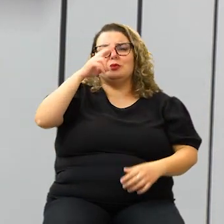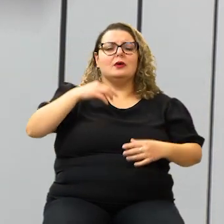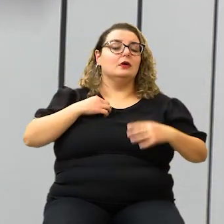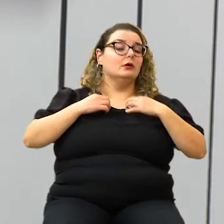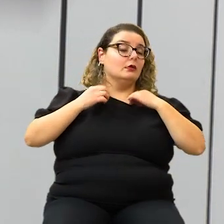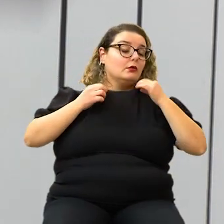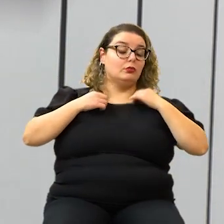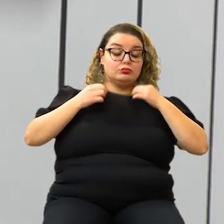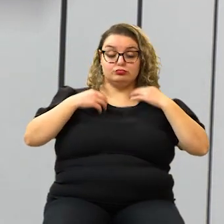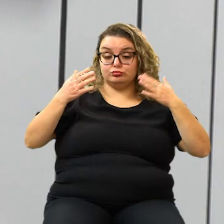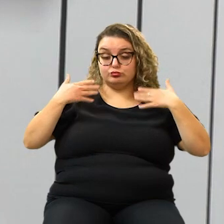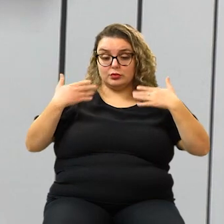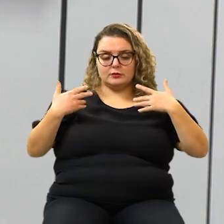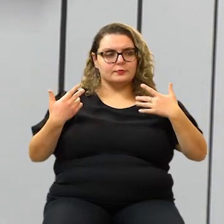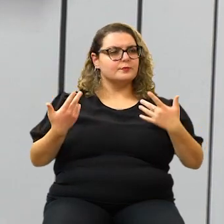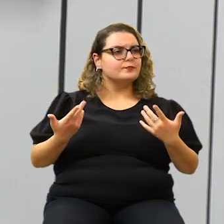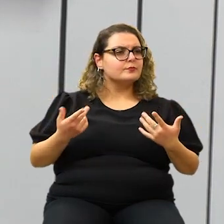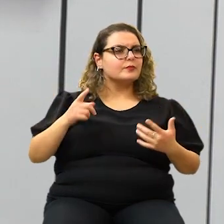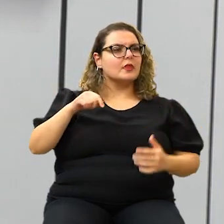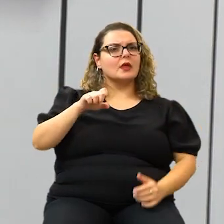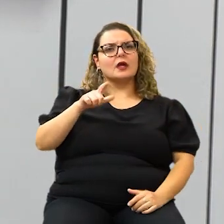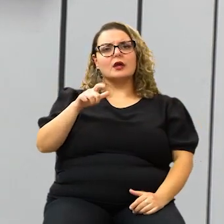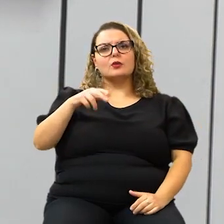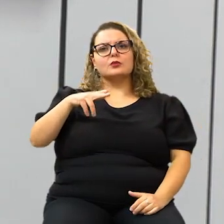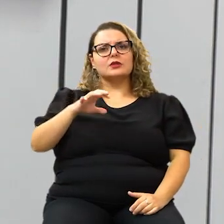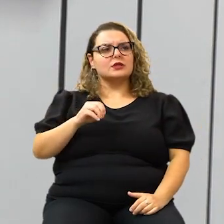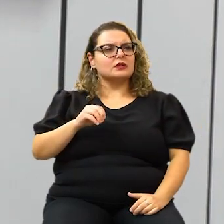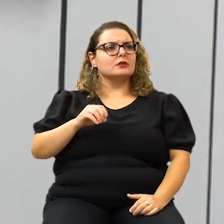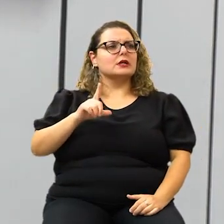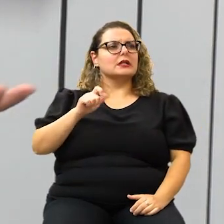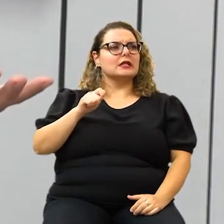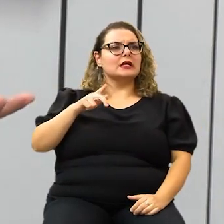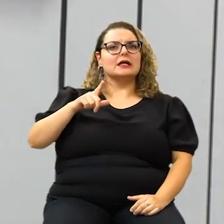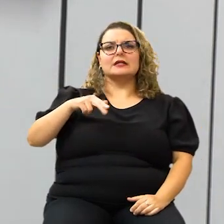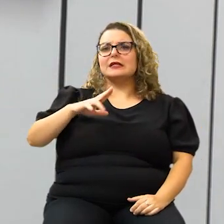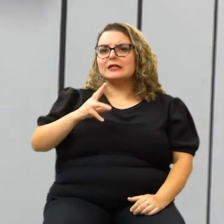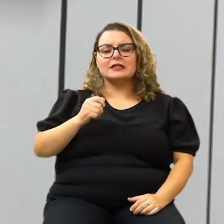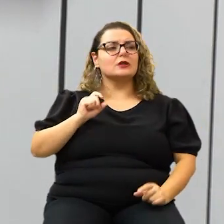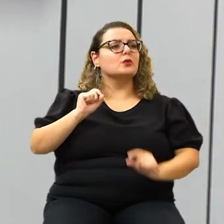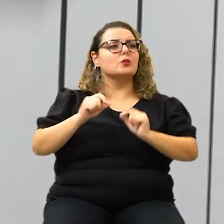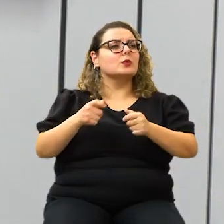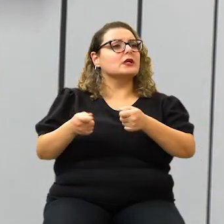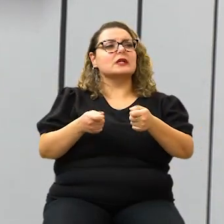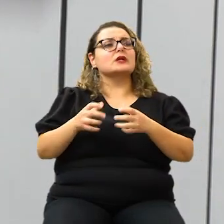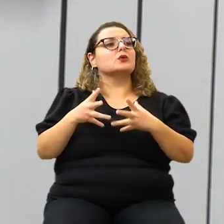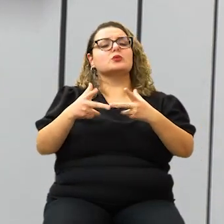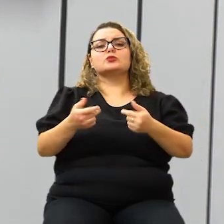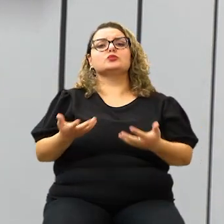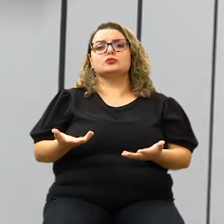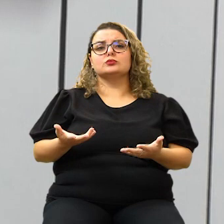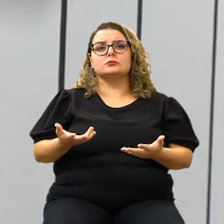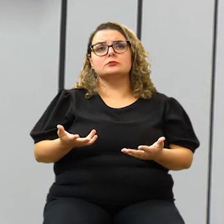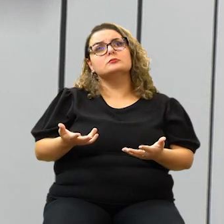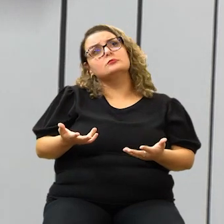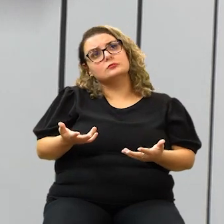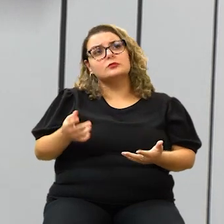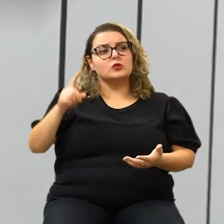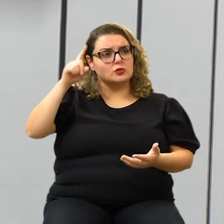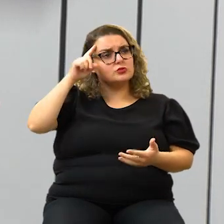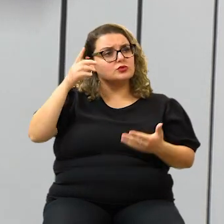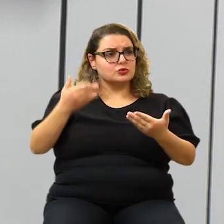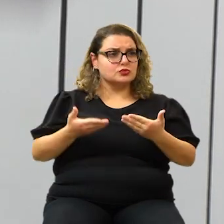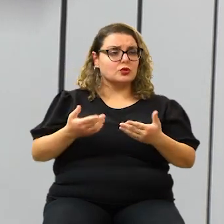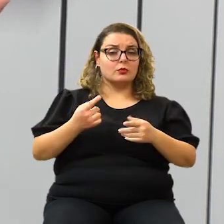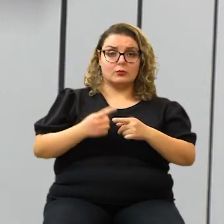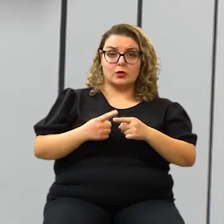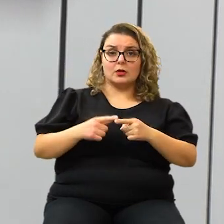um calorzão. E aí, é o Ninho, é Laninha, o que é que tá comandando tudo isso? Vamos colocar nos dias de